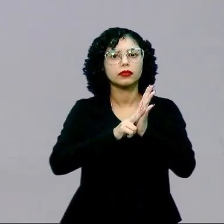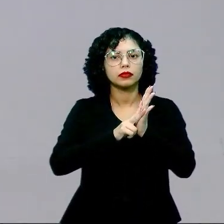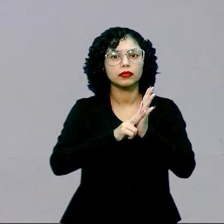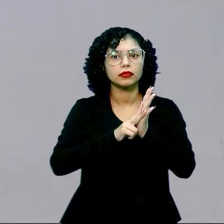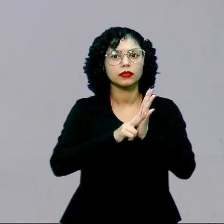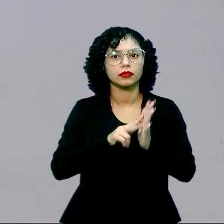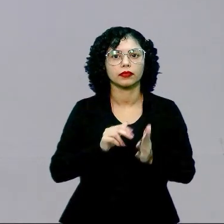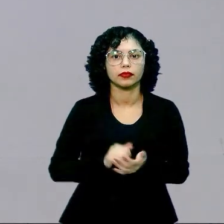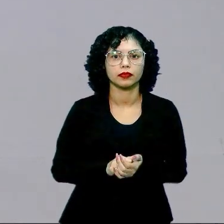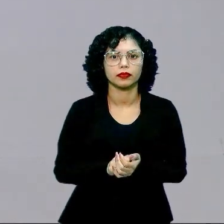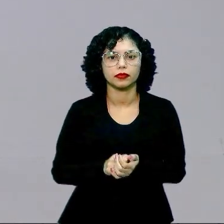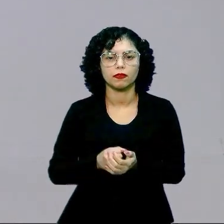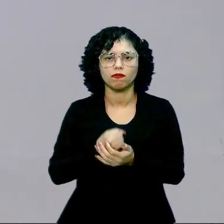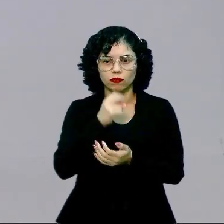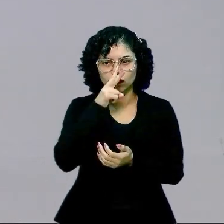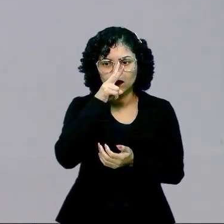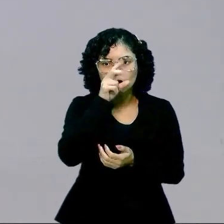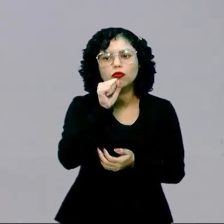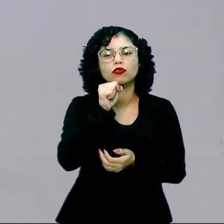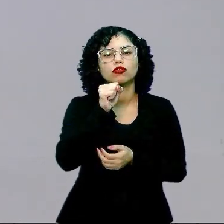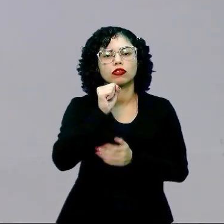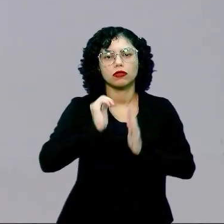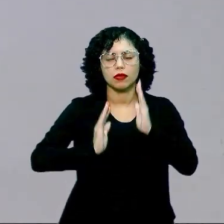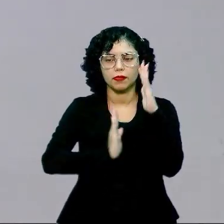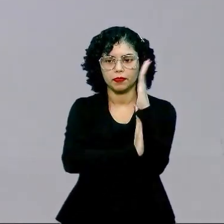forma mais precisa com a